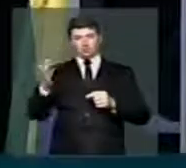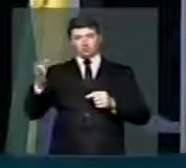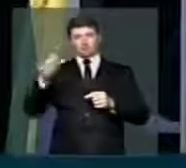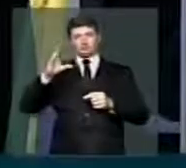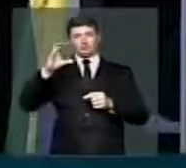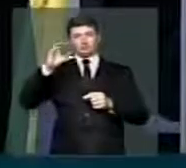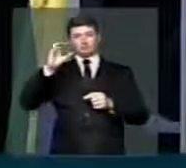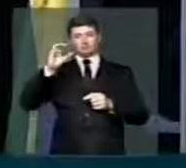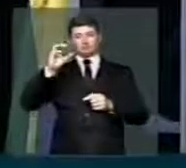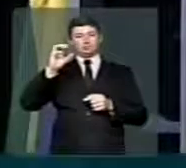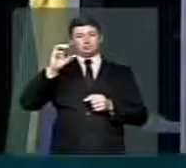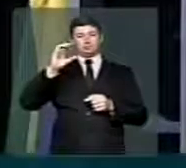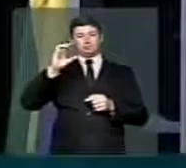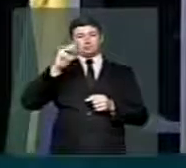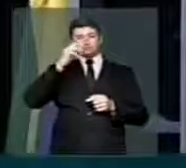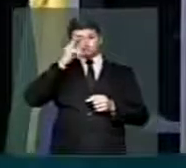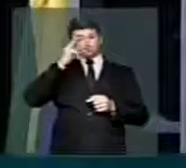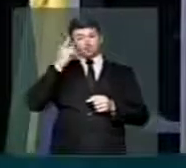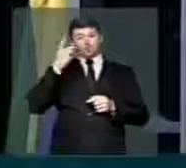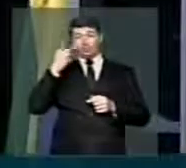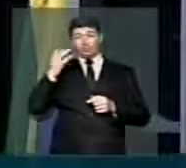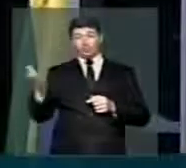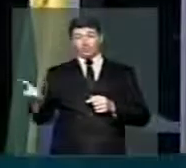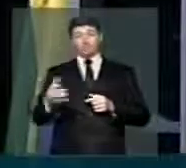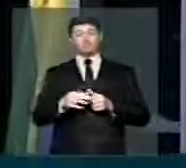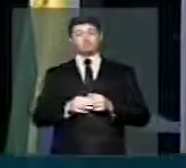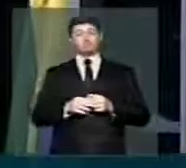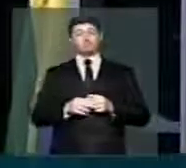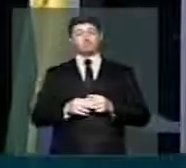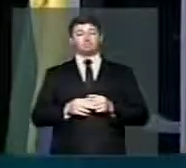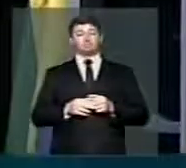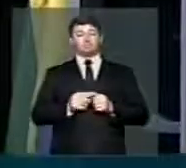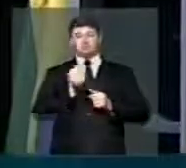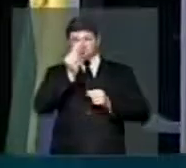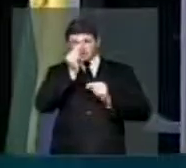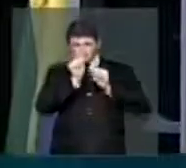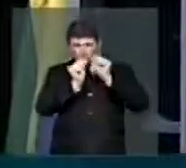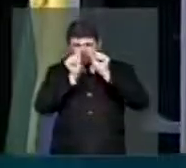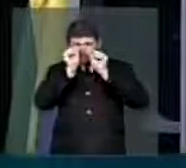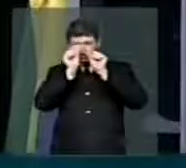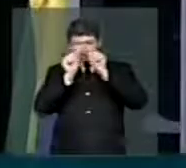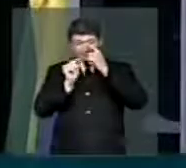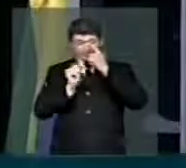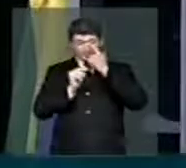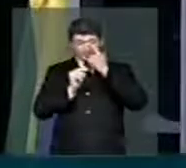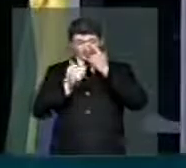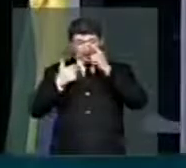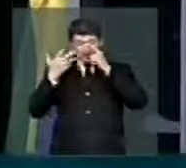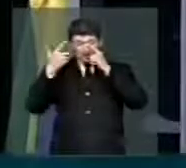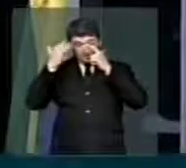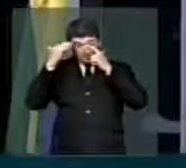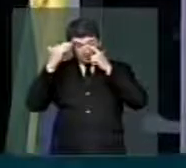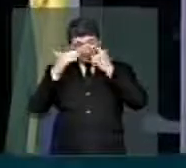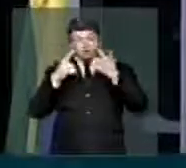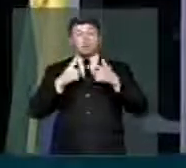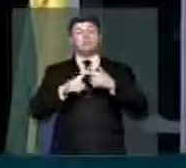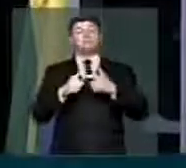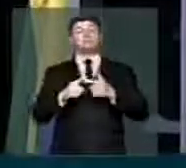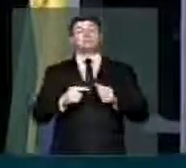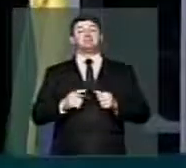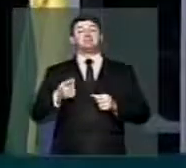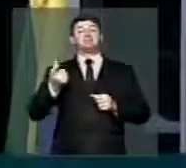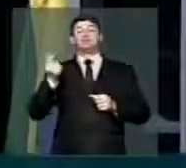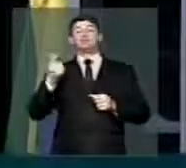Koenig coloca para nós, agora colocar aqui só mais uma pitadinha, senhor presidente. Eu gostaria de entender por que nós